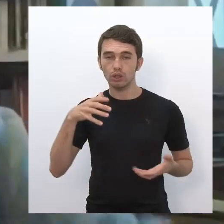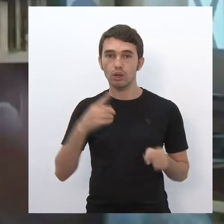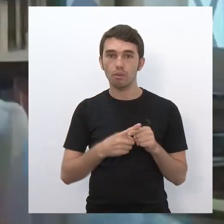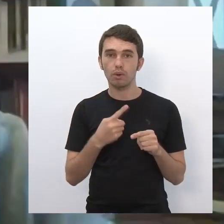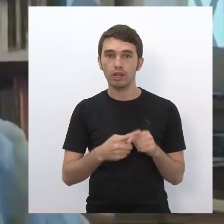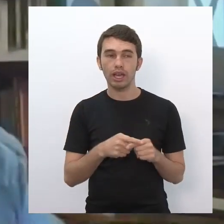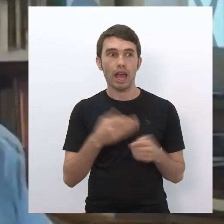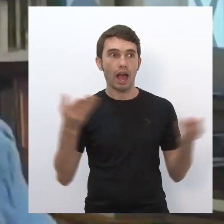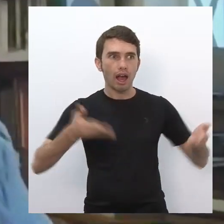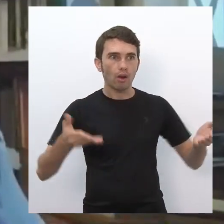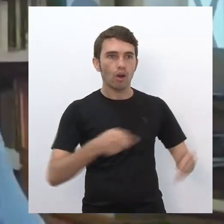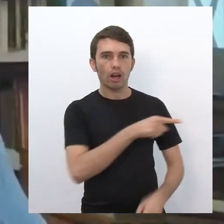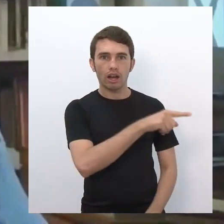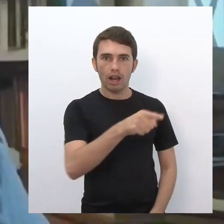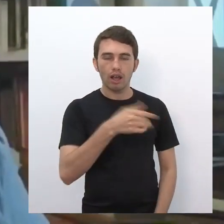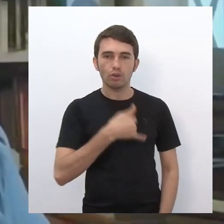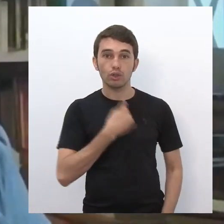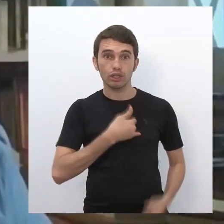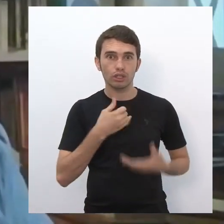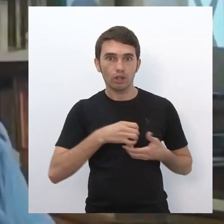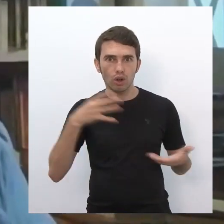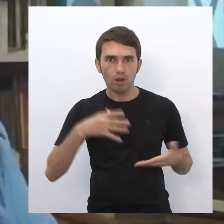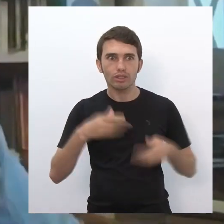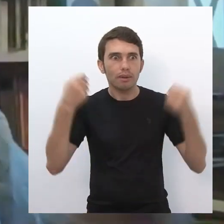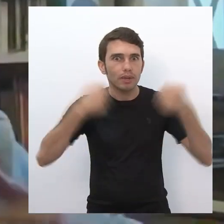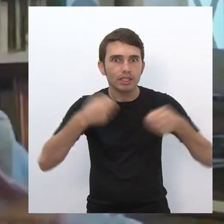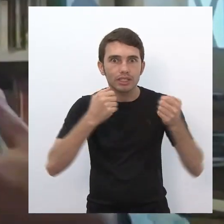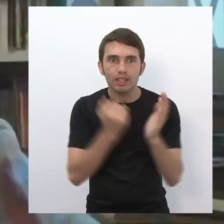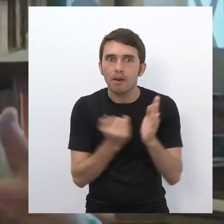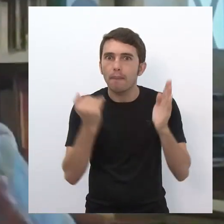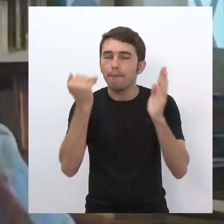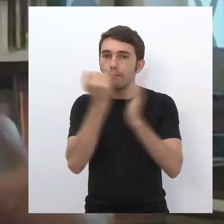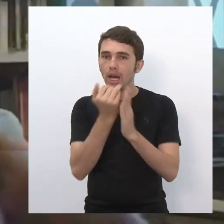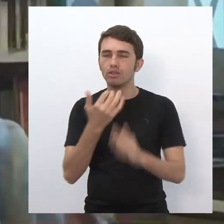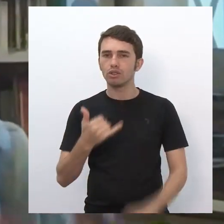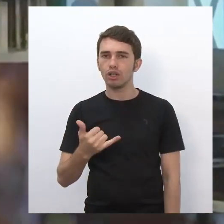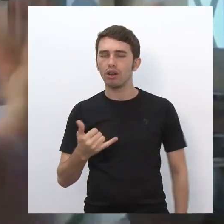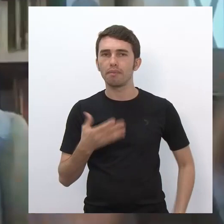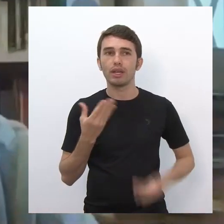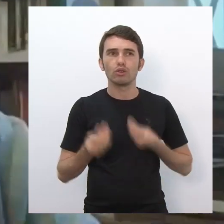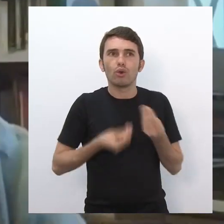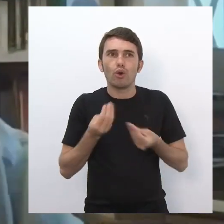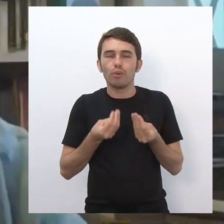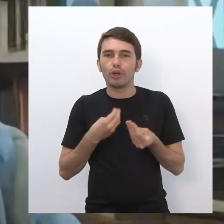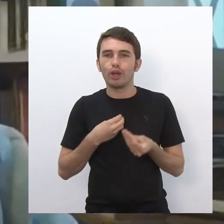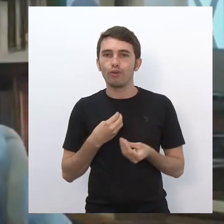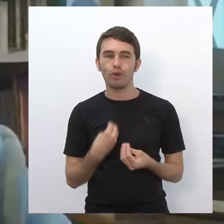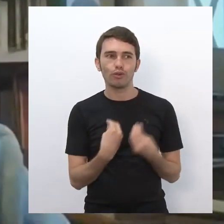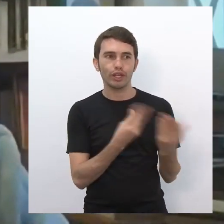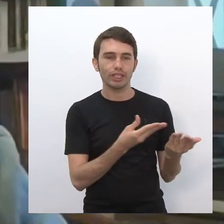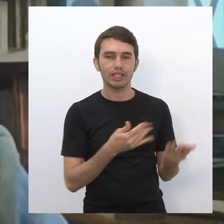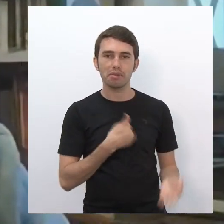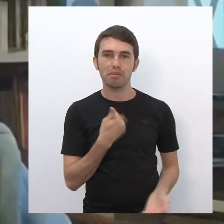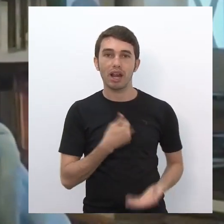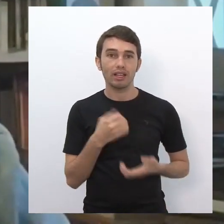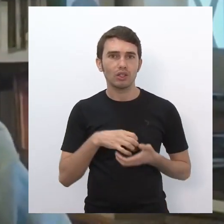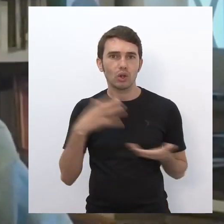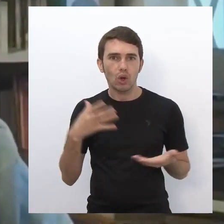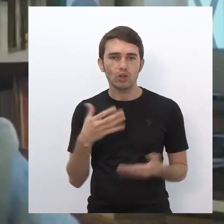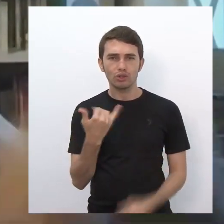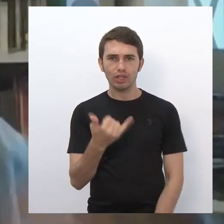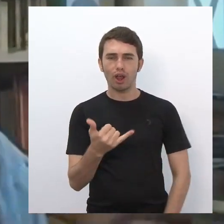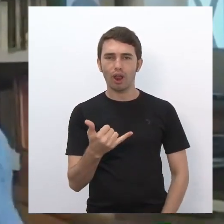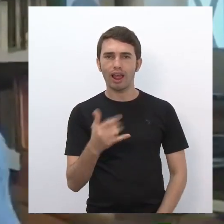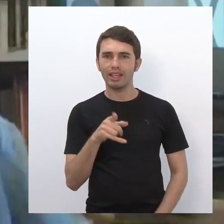estão precisando muito disso. Agora, como eu ofereço um programa de smartphone para idosos, né,